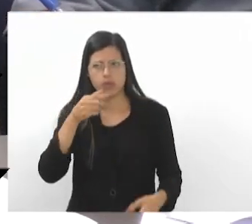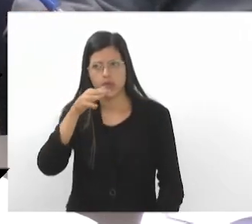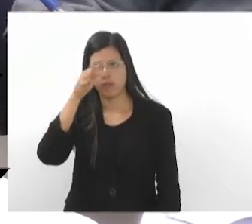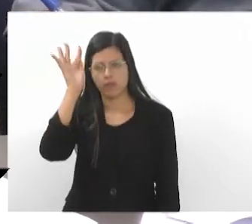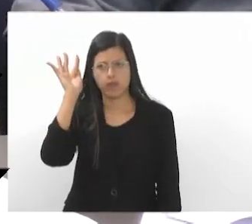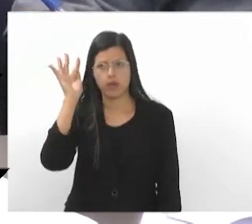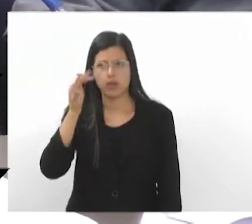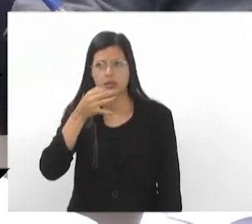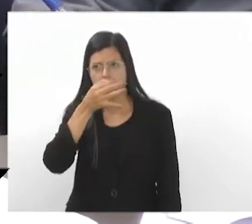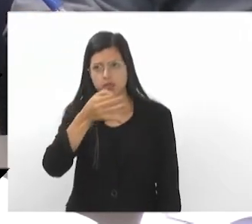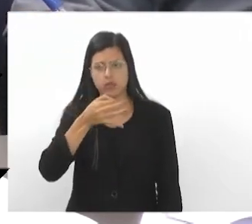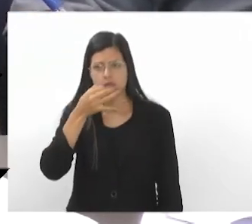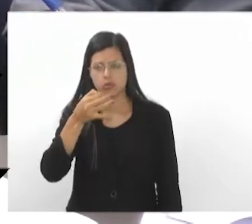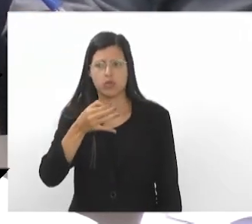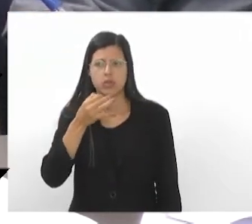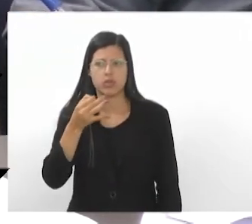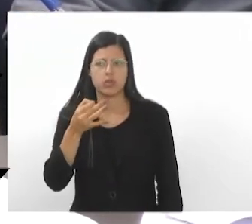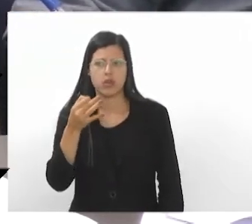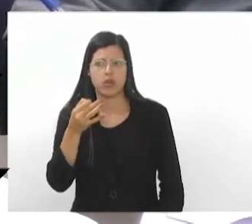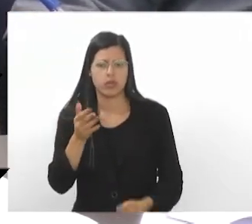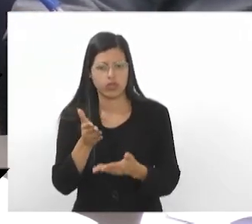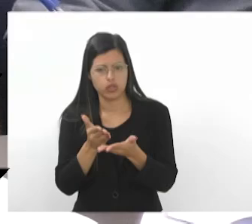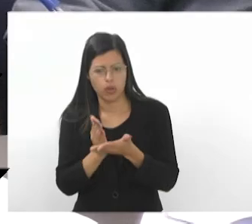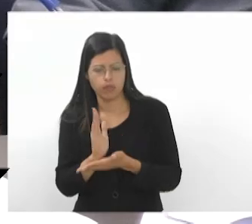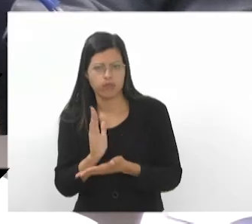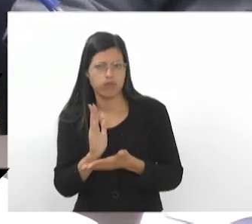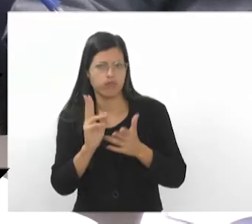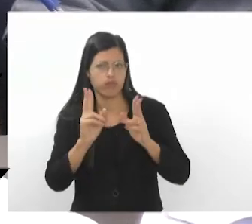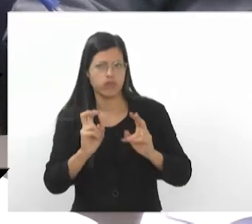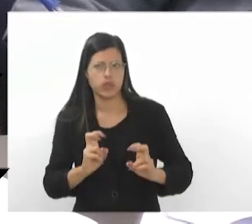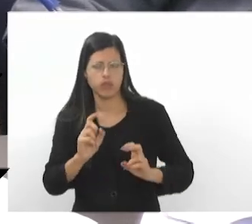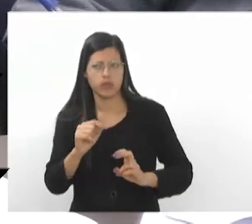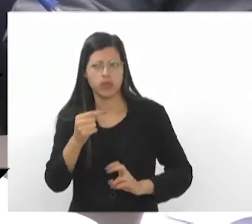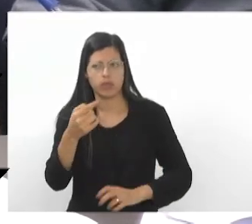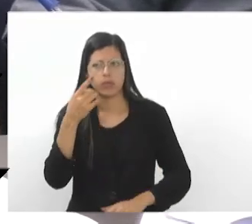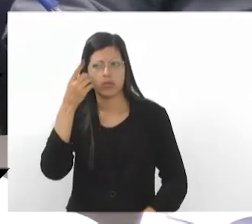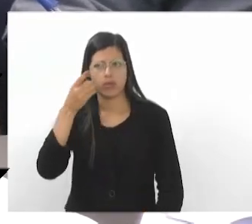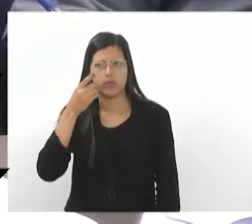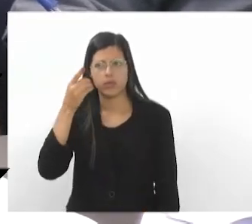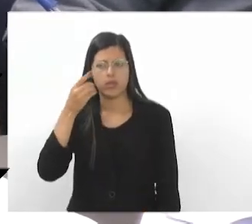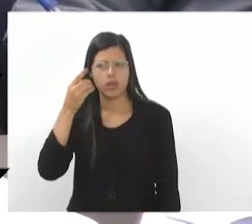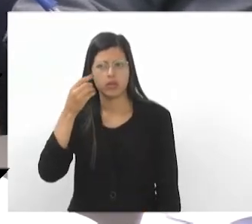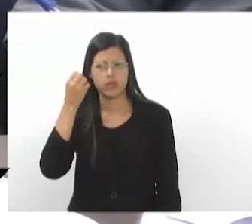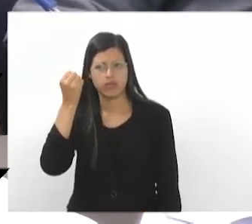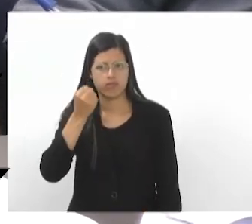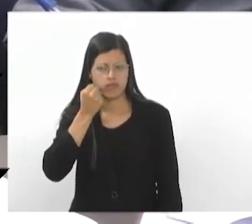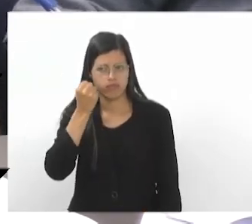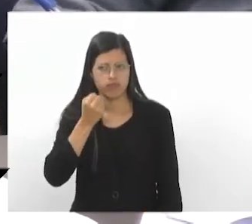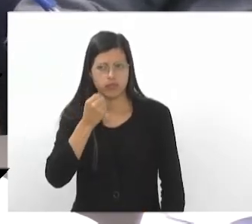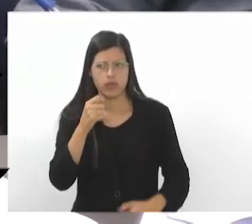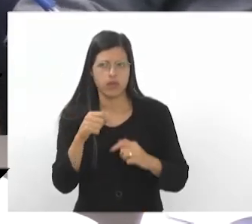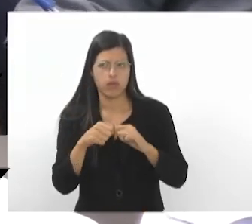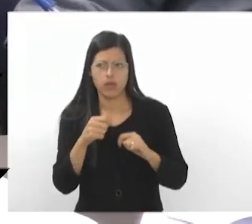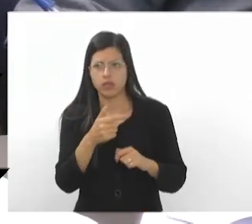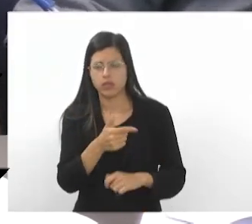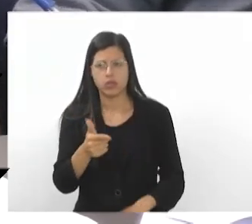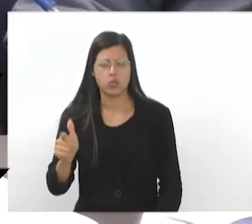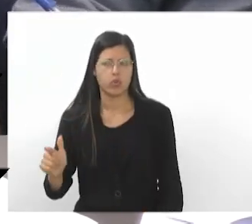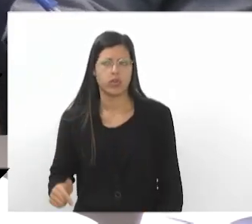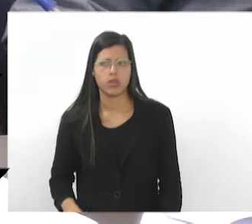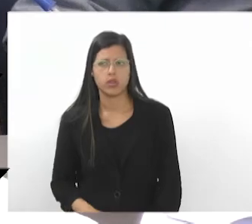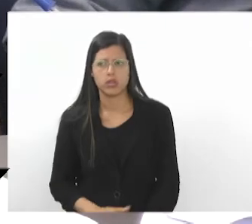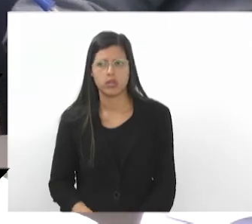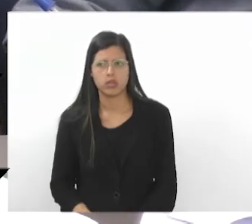sugestão é que a gente passe para outro tema, aprove como está, e depois o deputado Malafaia faz das outras. É claro que o